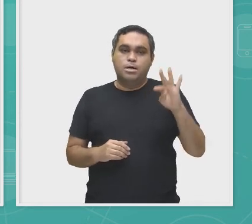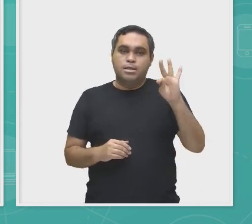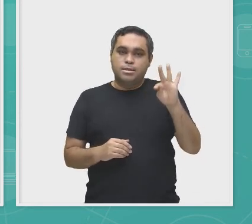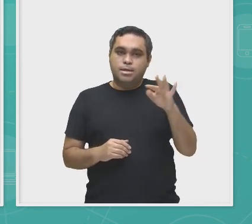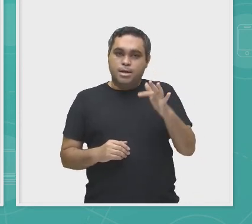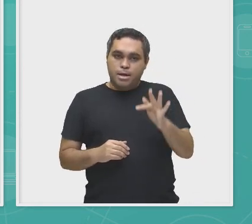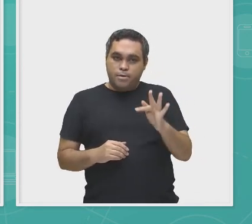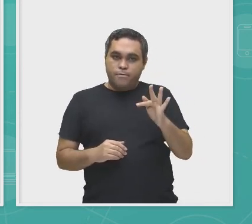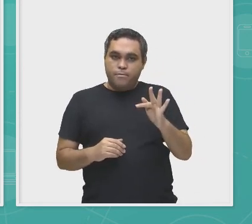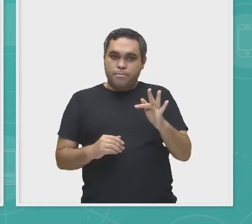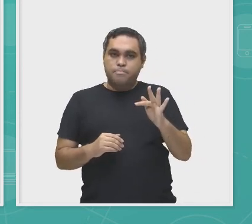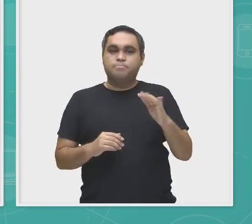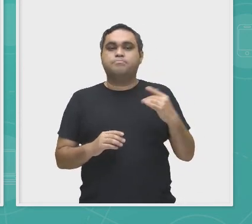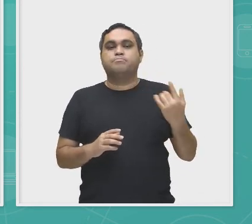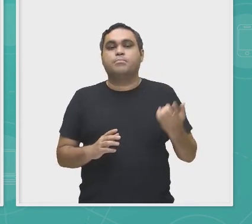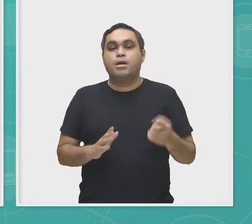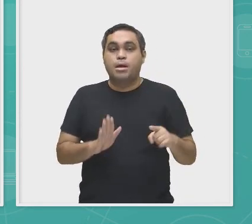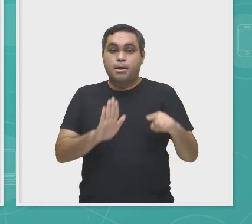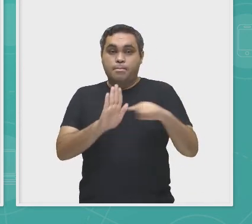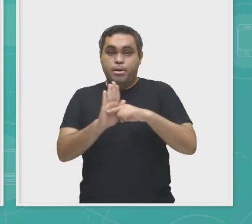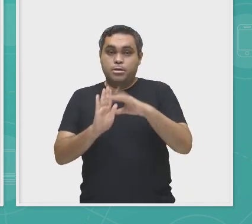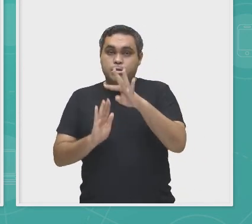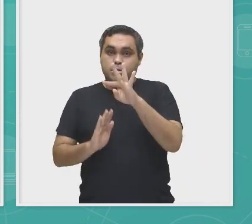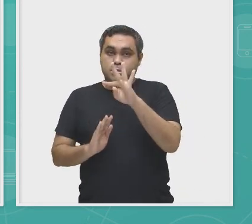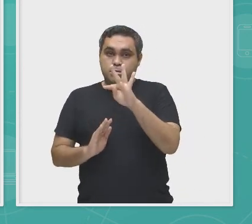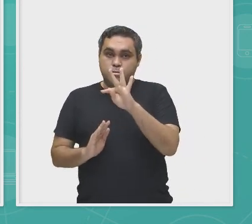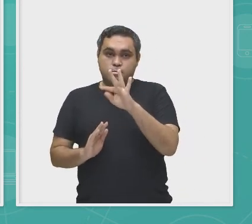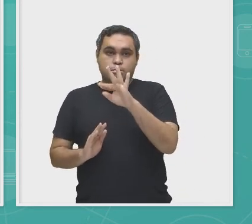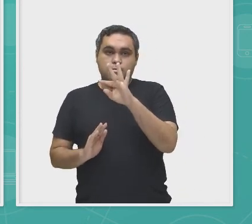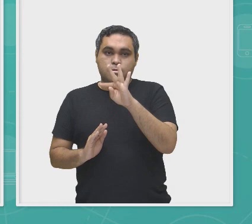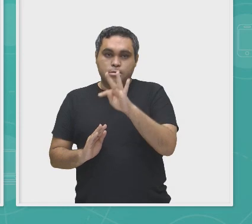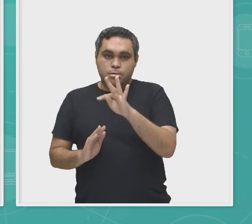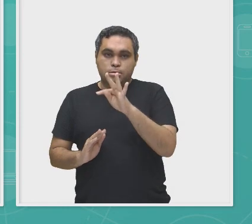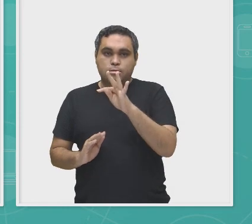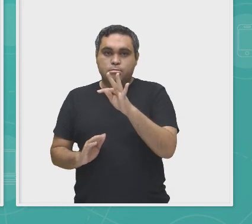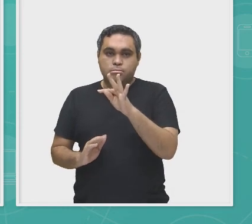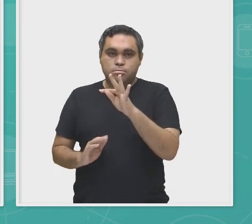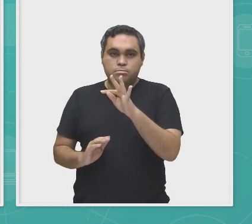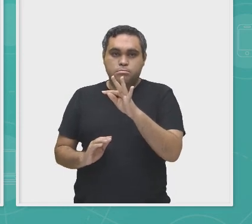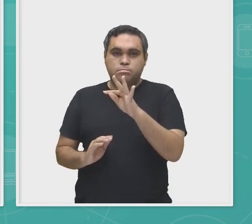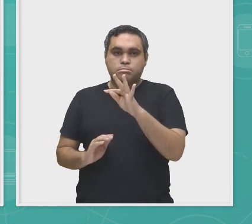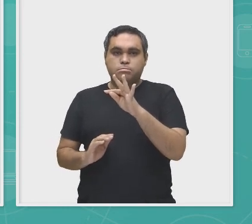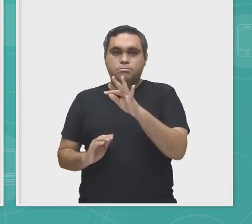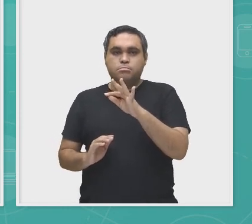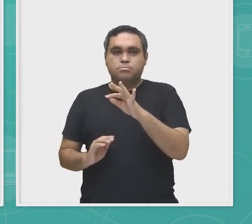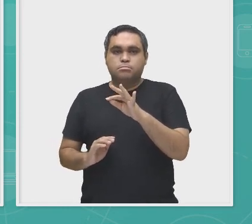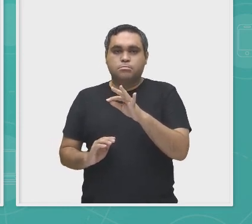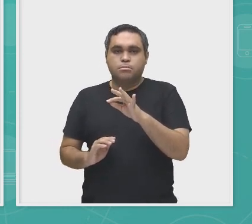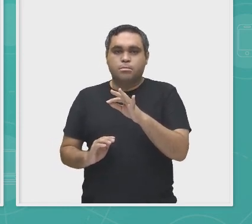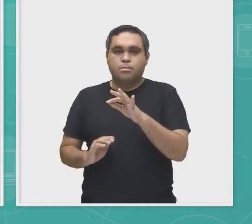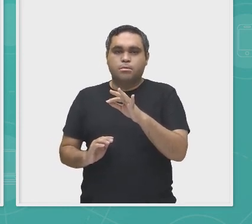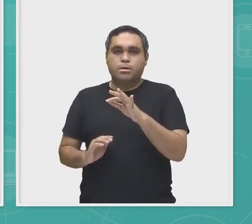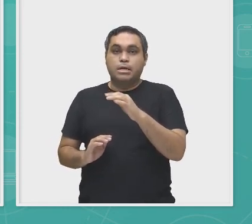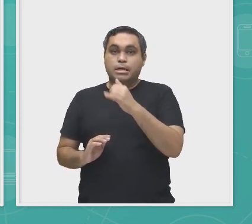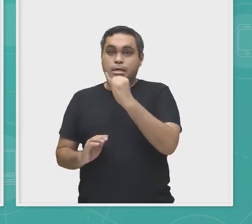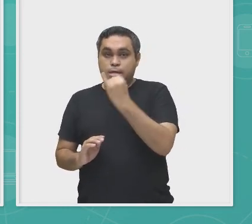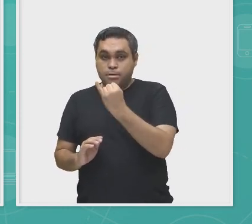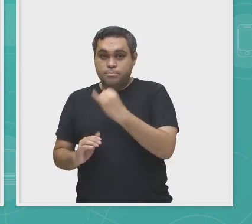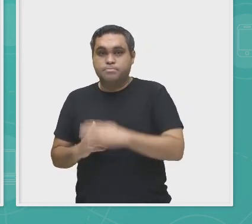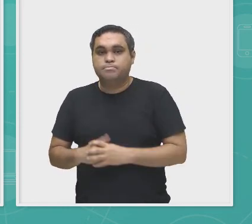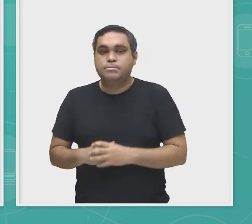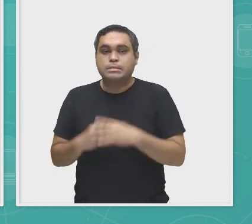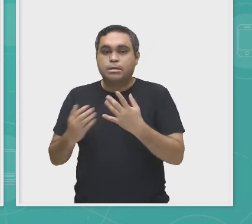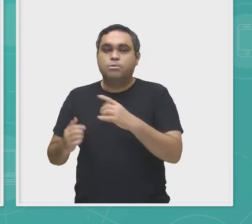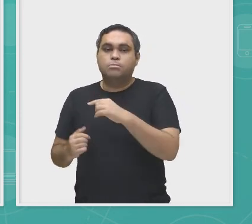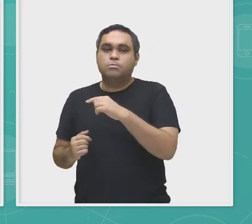37 graus. Menos a temperatura inicial, que é menos 25 graus. Como nós vimos, sinais iguais,